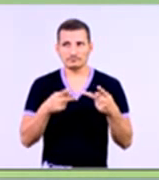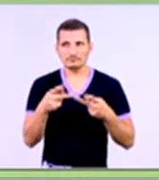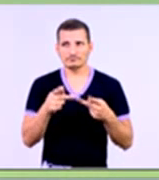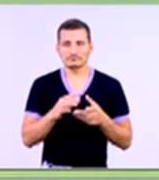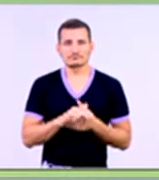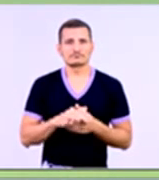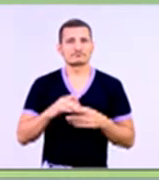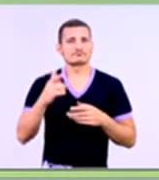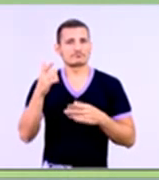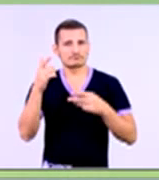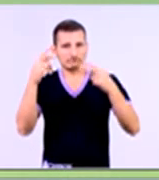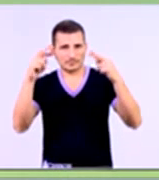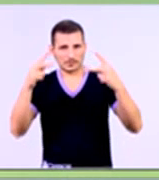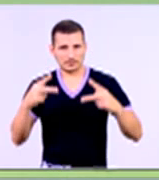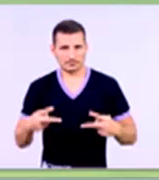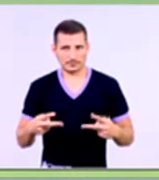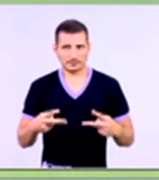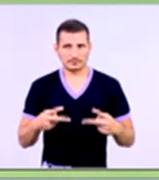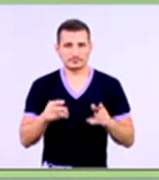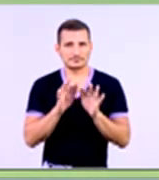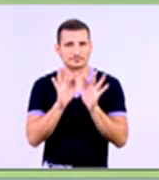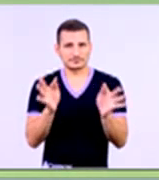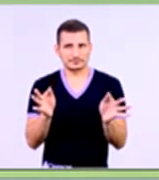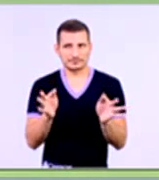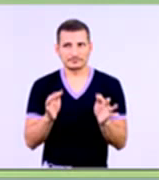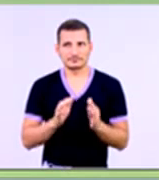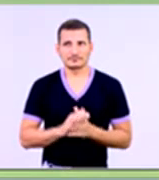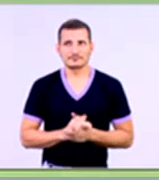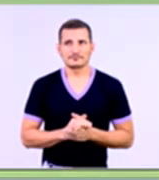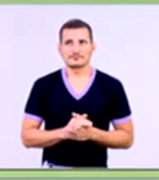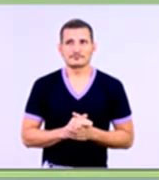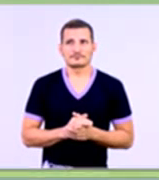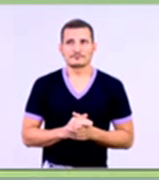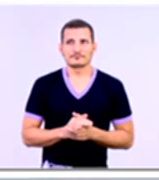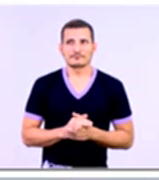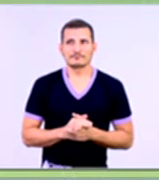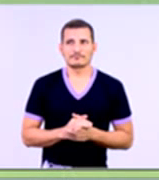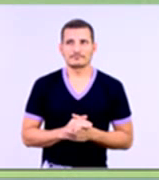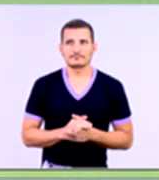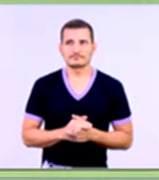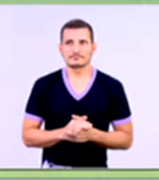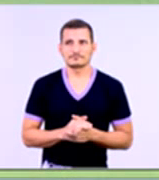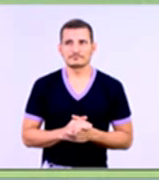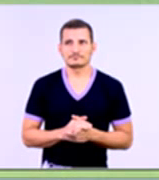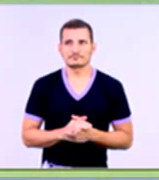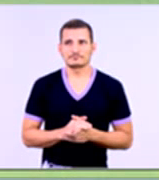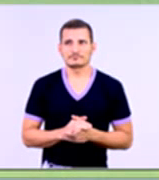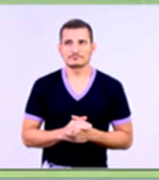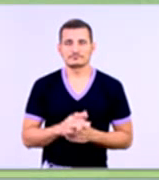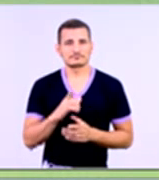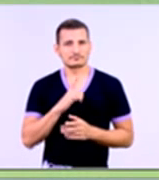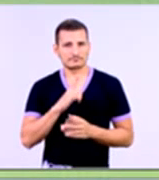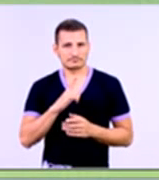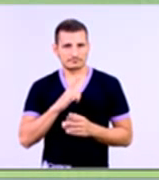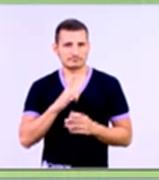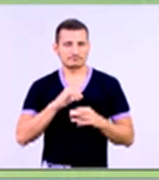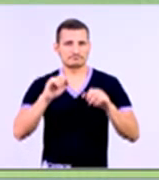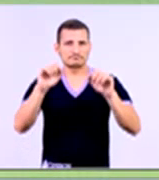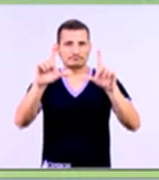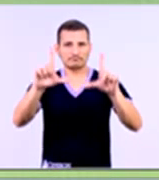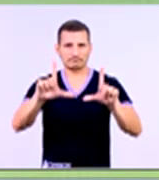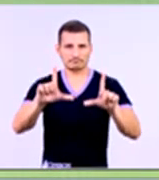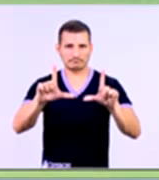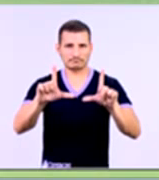para um HTML simples. Nós temos ainda os painéis.